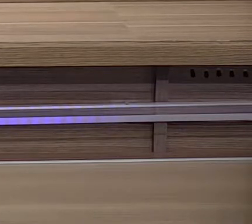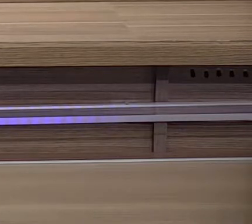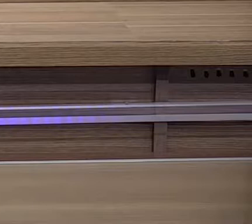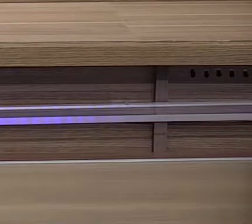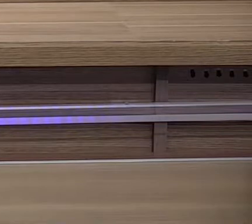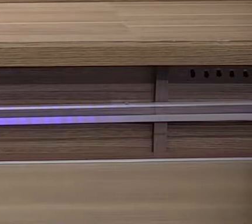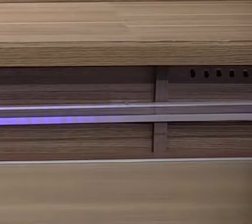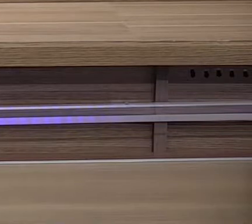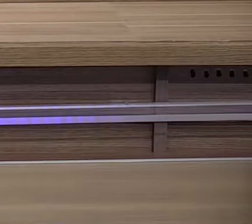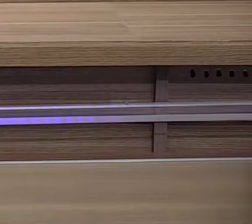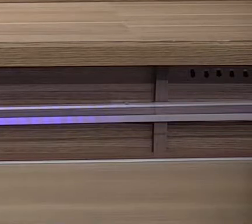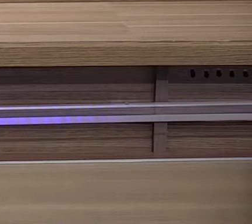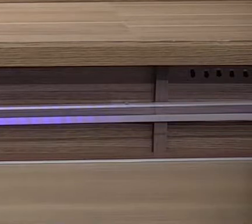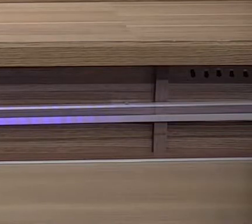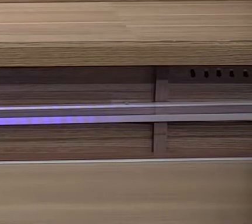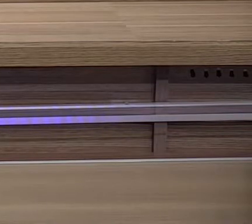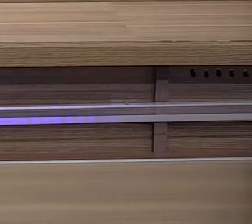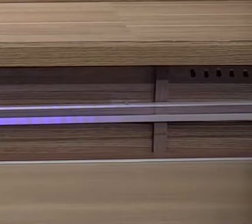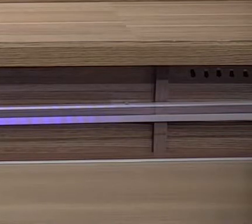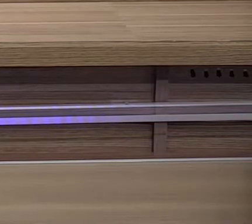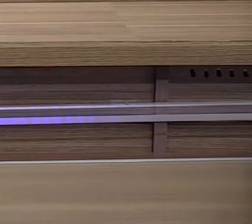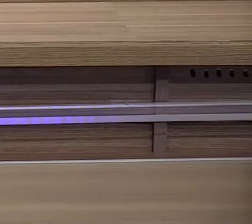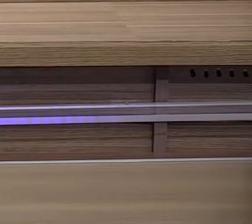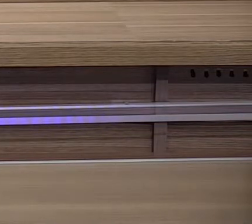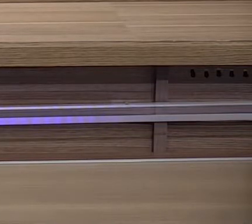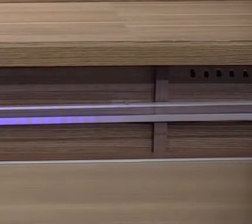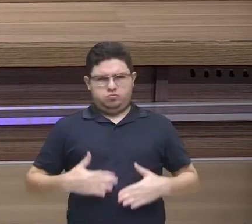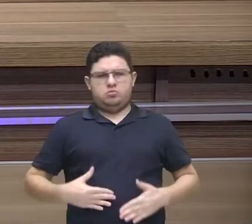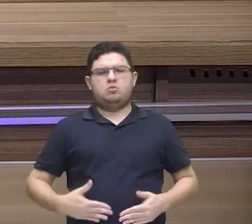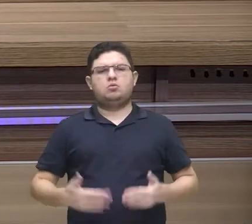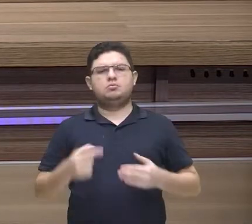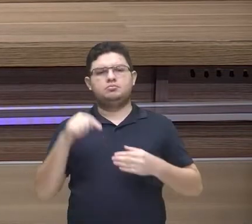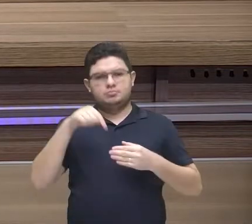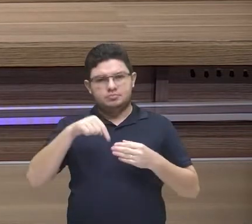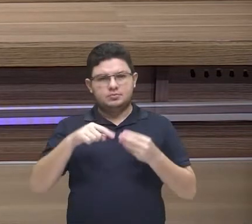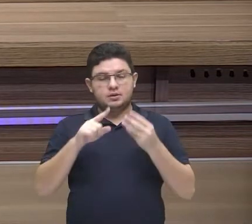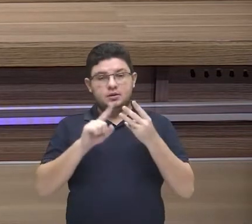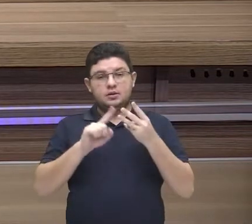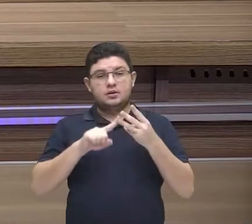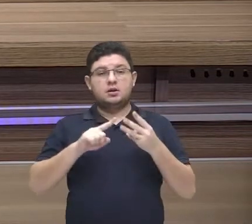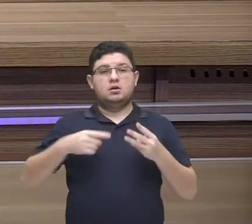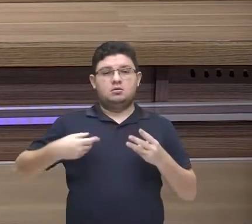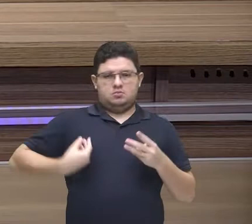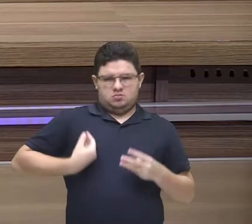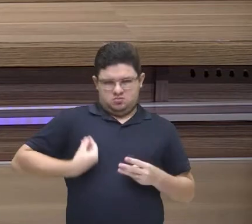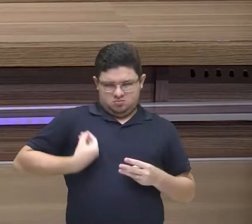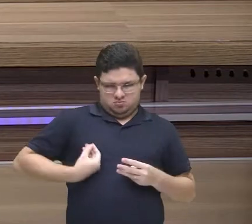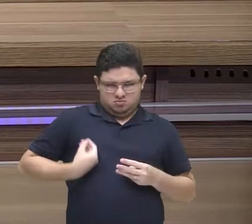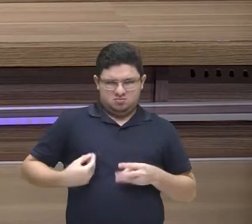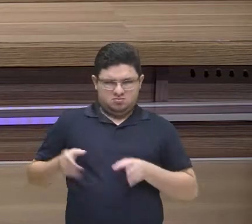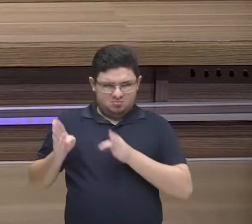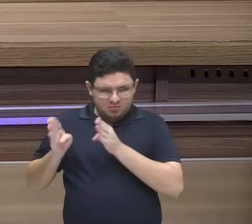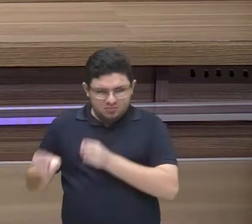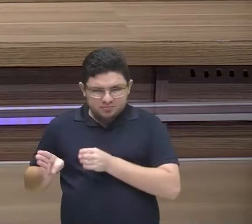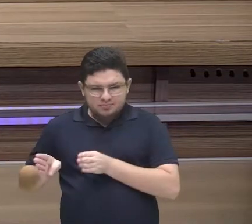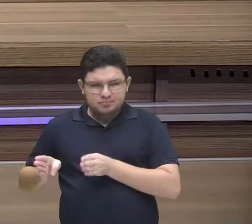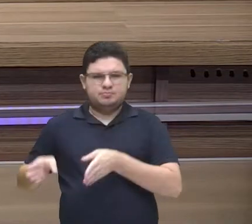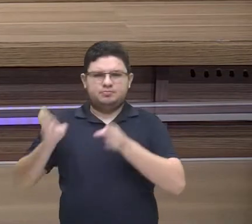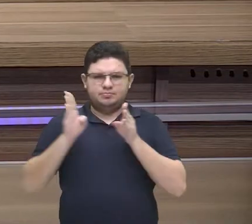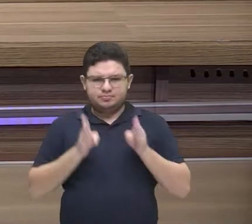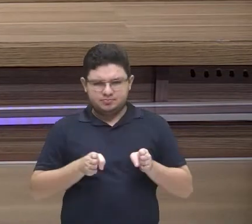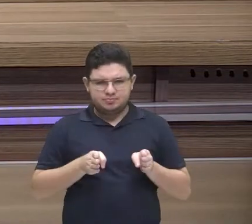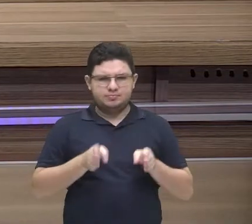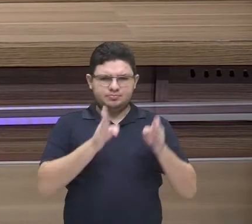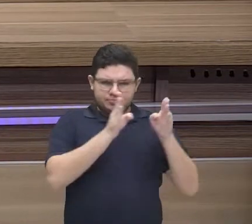com o corpo dele. E em cada fase da vida, ele vai ter que ter exatamente essa